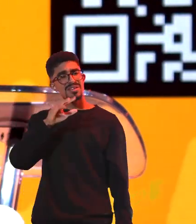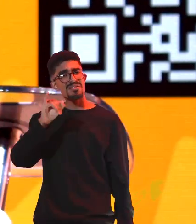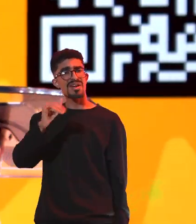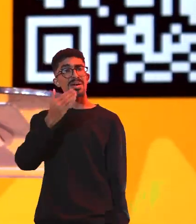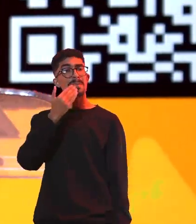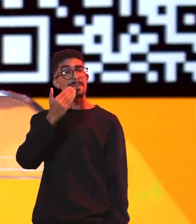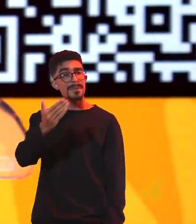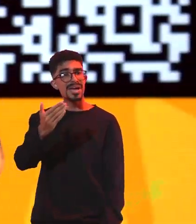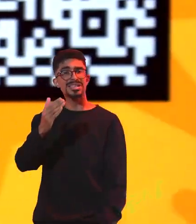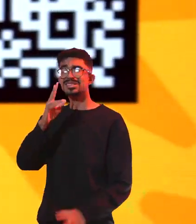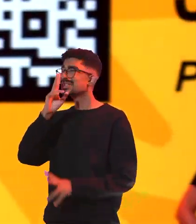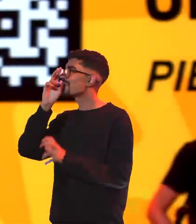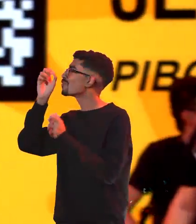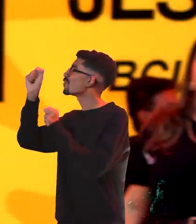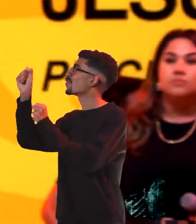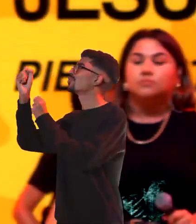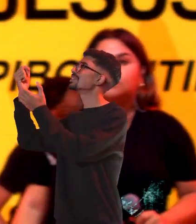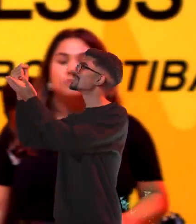para isso.